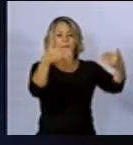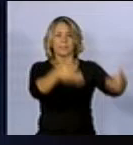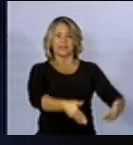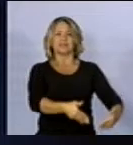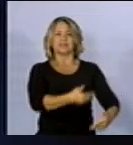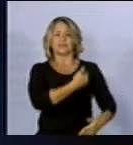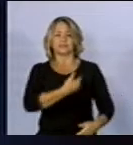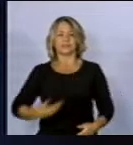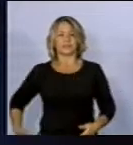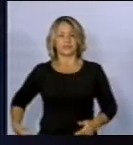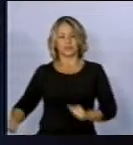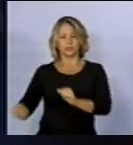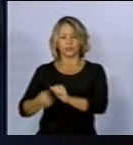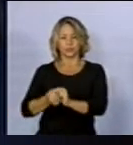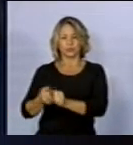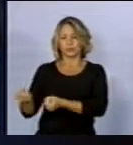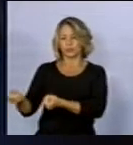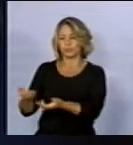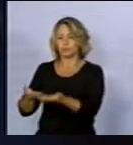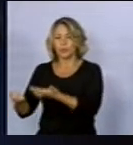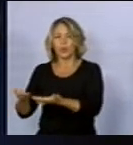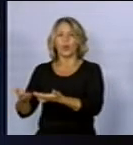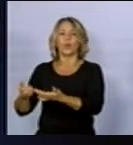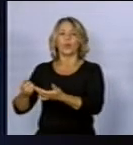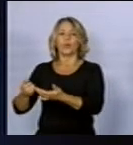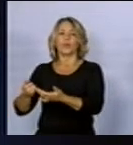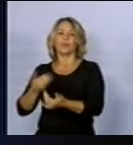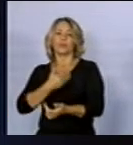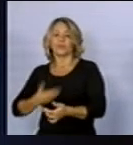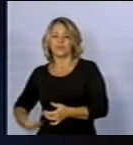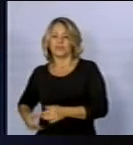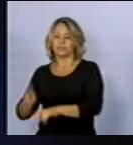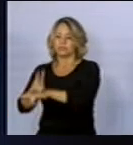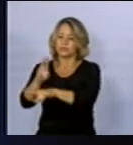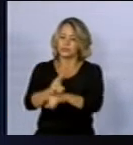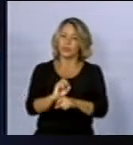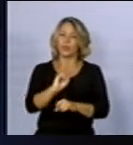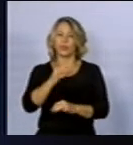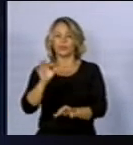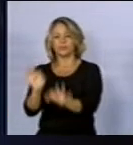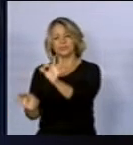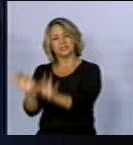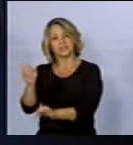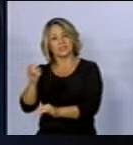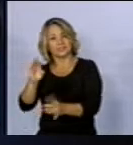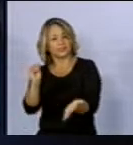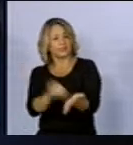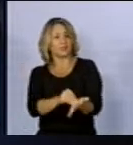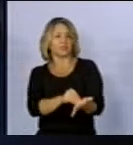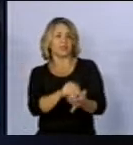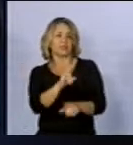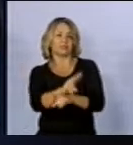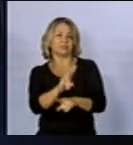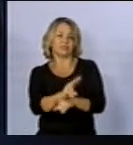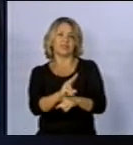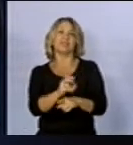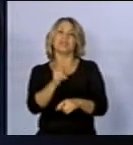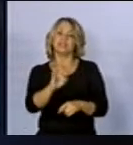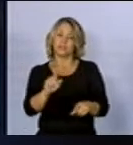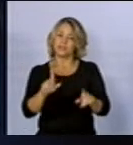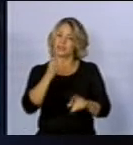mercado seja pelo órgão regulador seja pelo Judiciário se o órgão regulador se ausenta e principalmente a